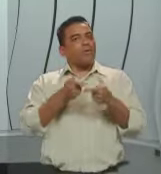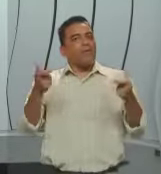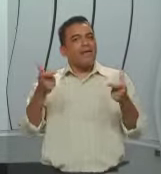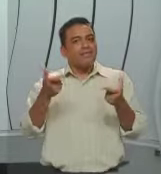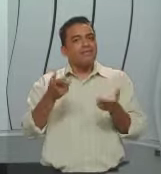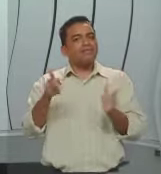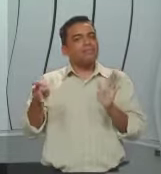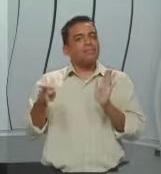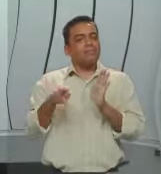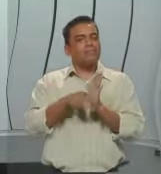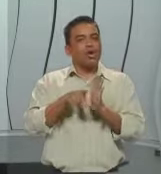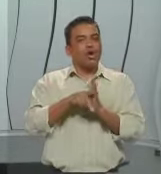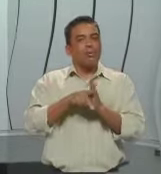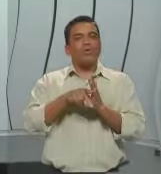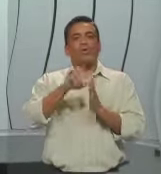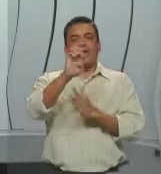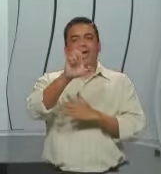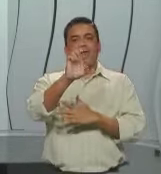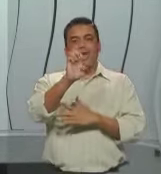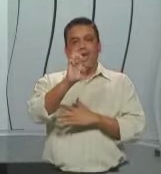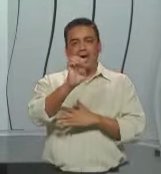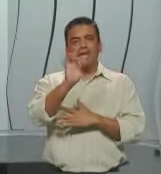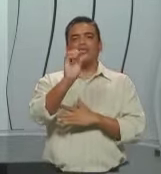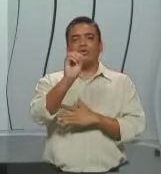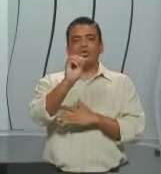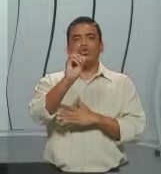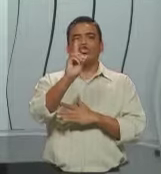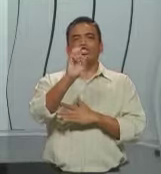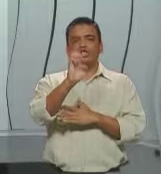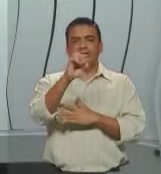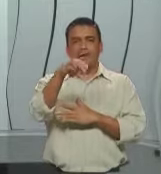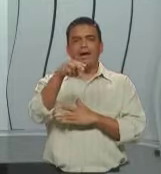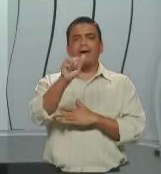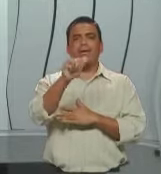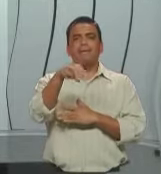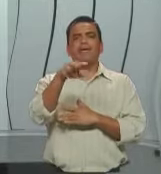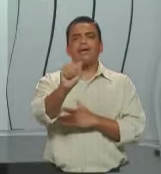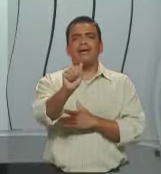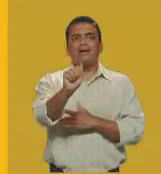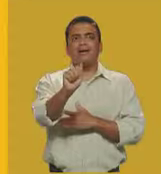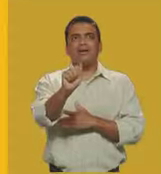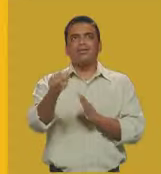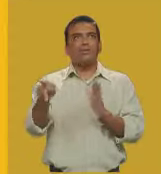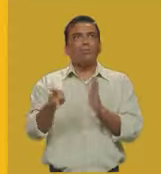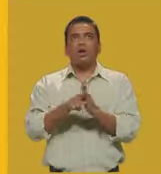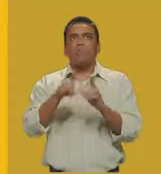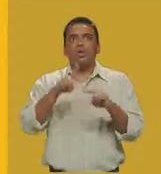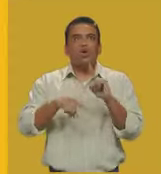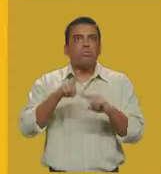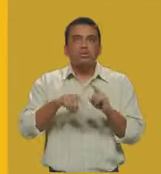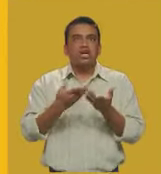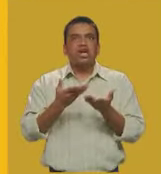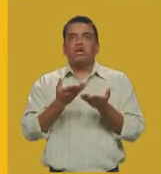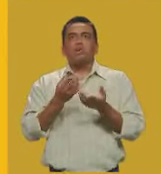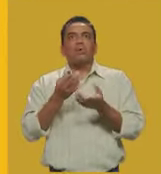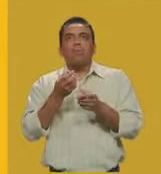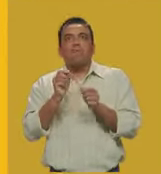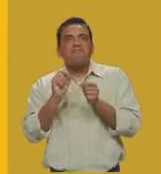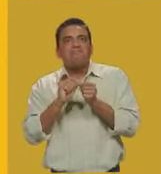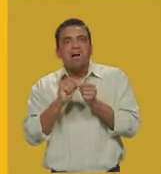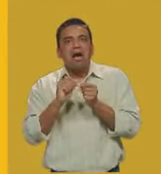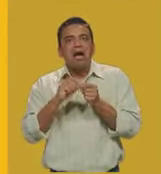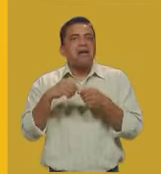utilizadas na eletrodinâmica, certo? E a gente vai falar um pouquinho sobre esses aparelhos, sobre como que eles são construídos